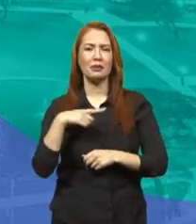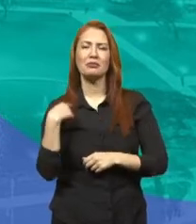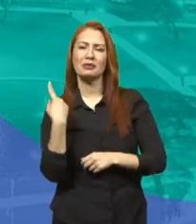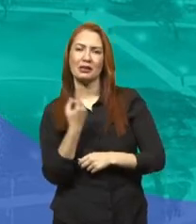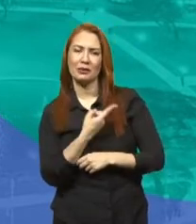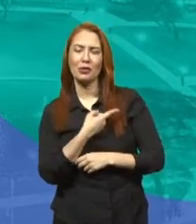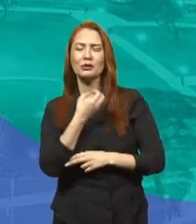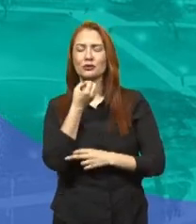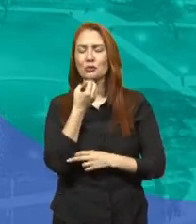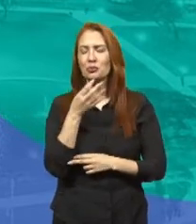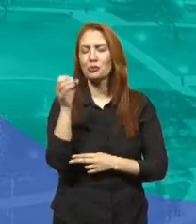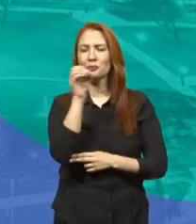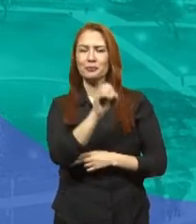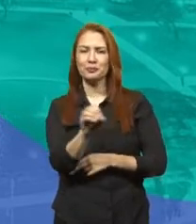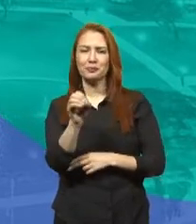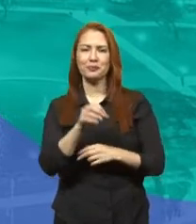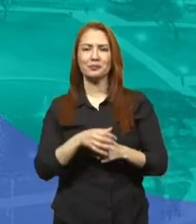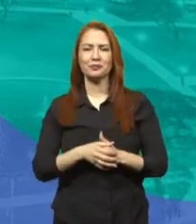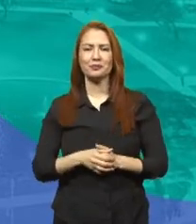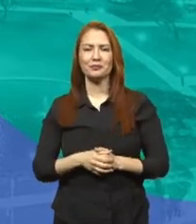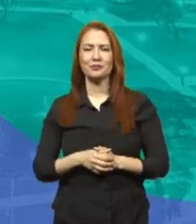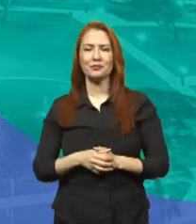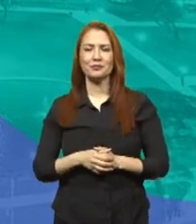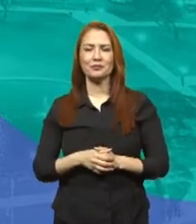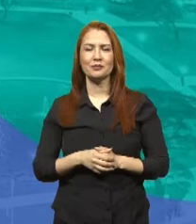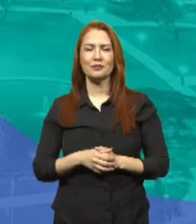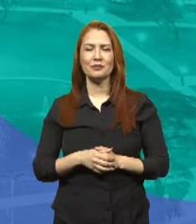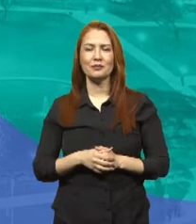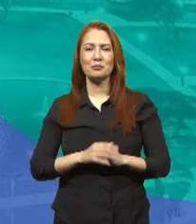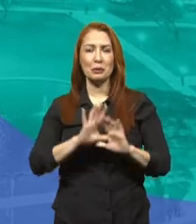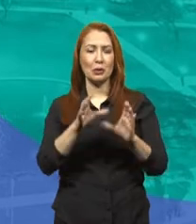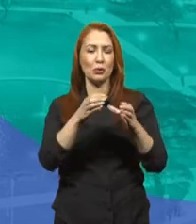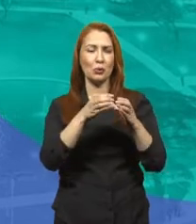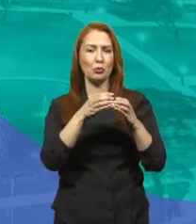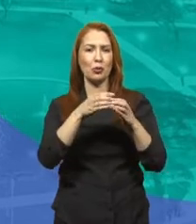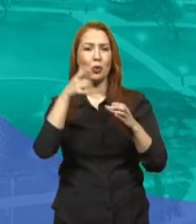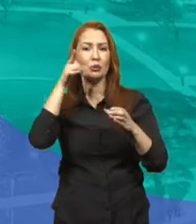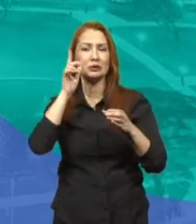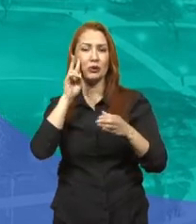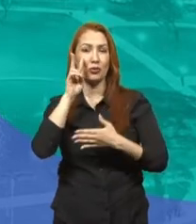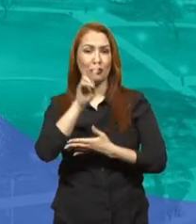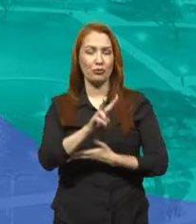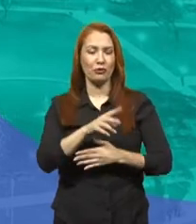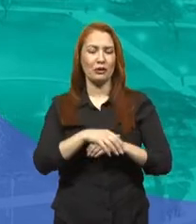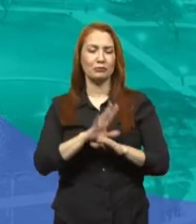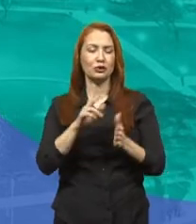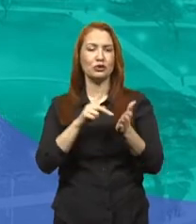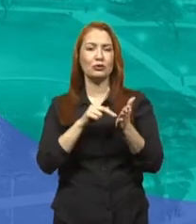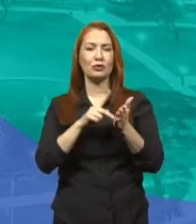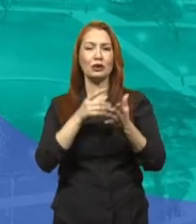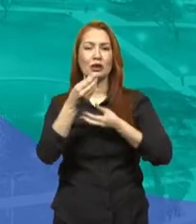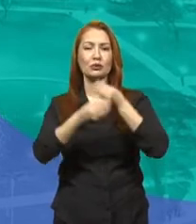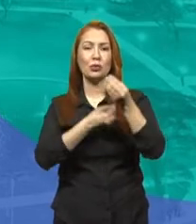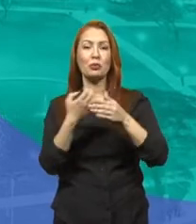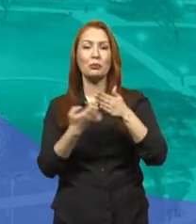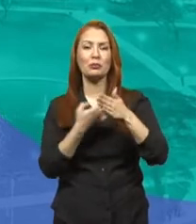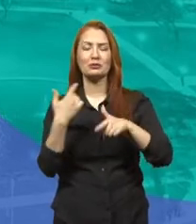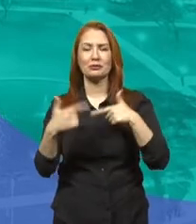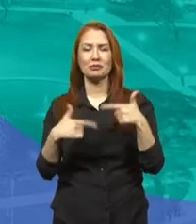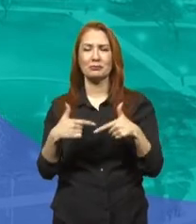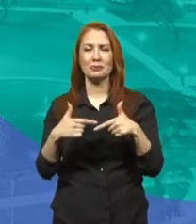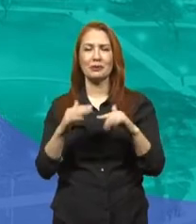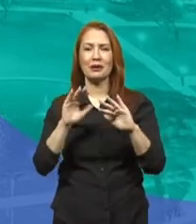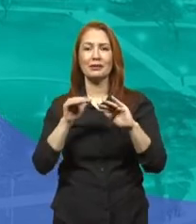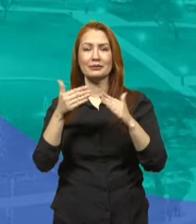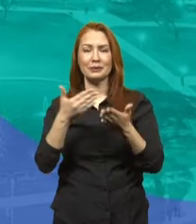muito, muito bom. E eles puderam ver na prática o que a cooperativa estava fazendo. E a partir